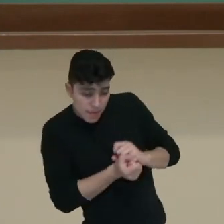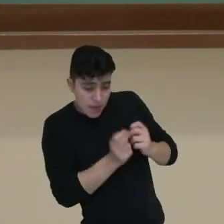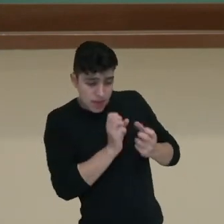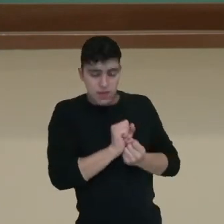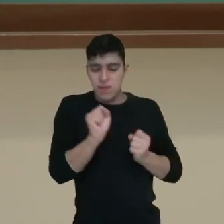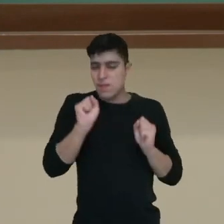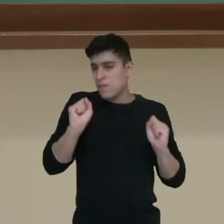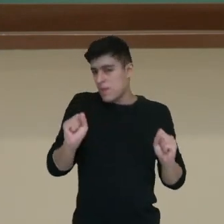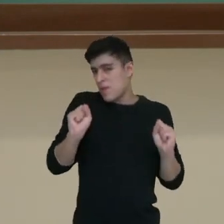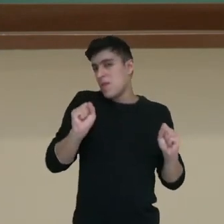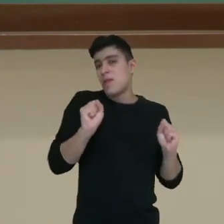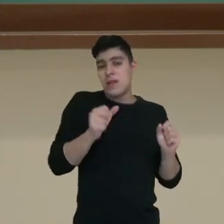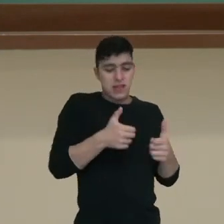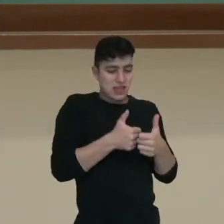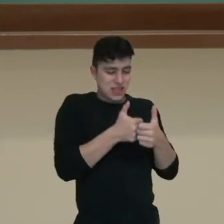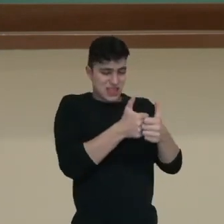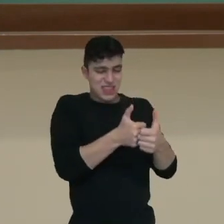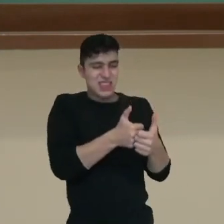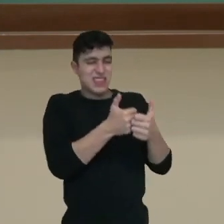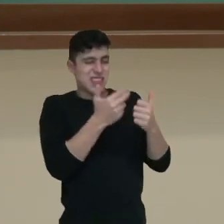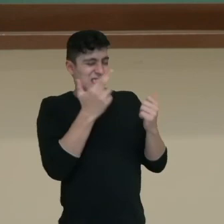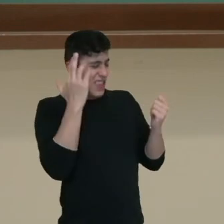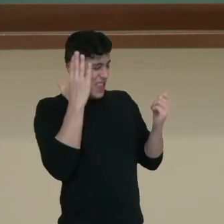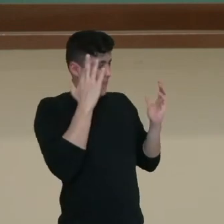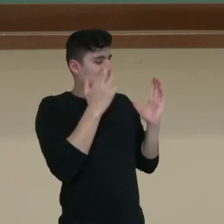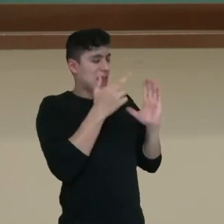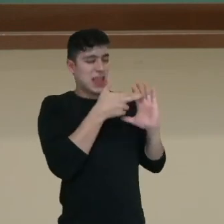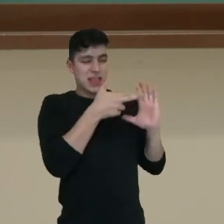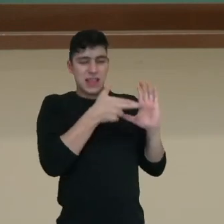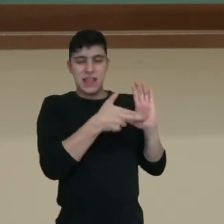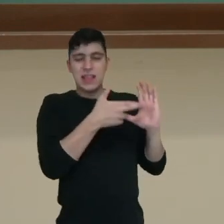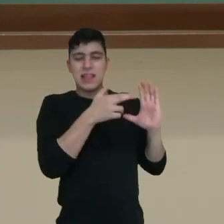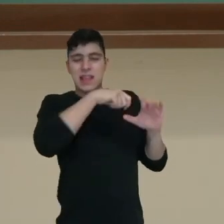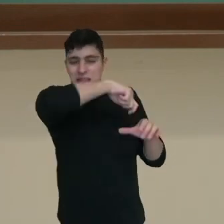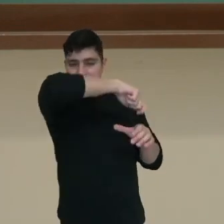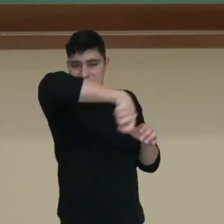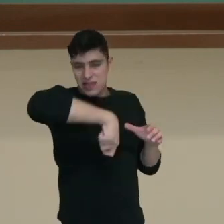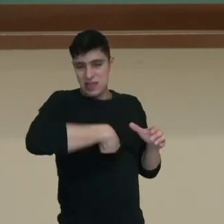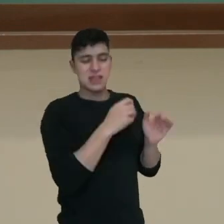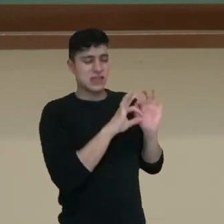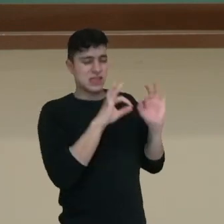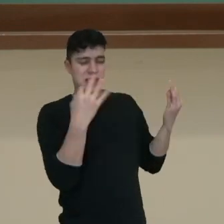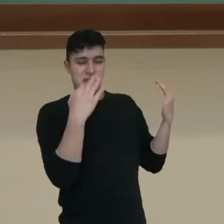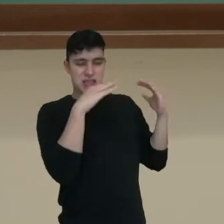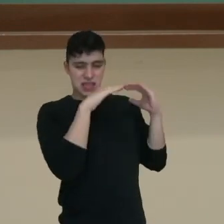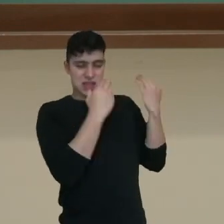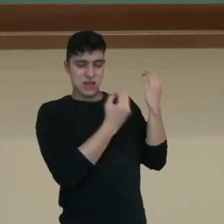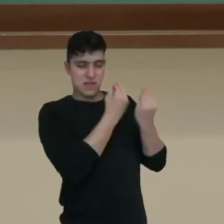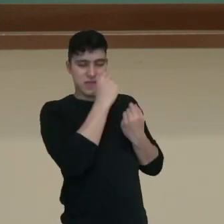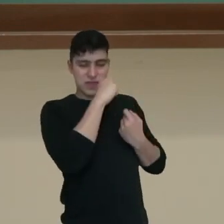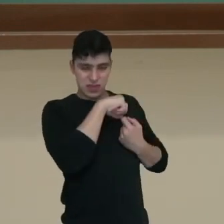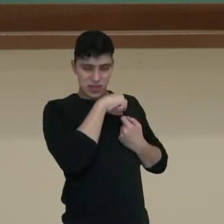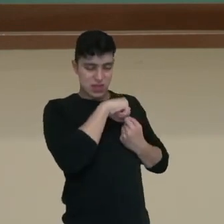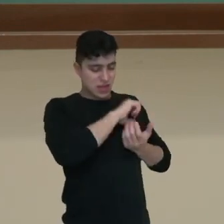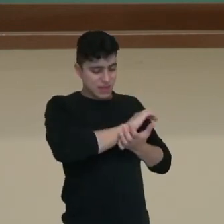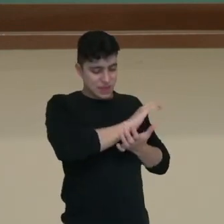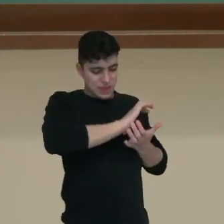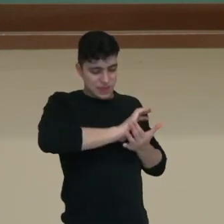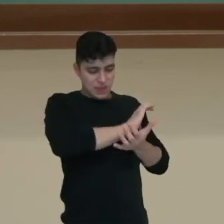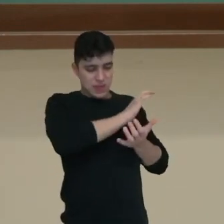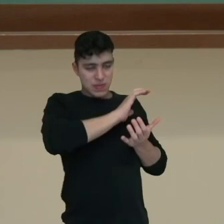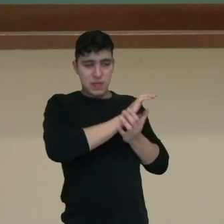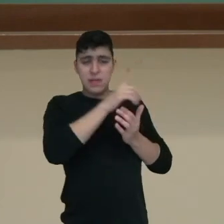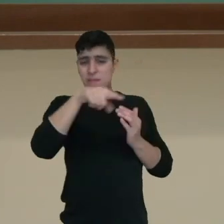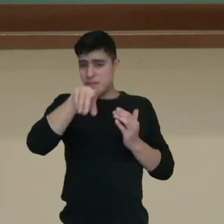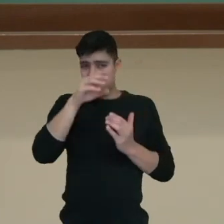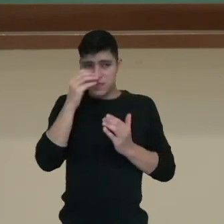pode fazer aquela receita de massinha caseira, né? Na internet tem a receita, é bem simples, tá? Mas monte várias,